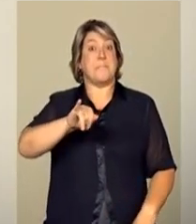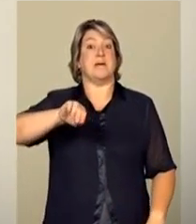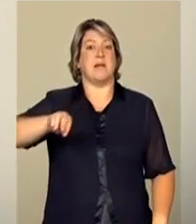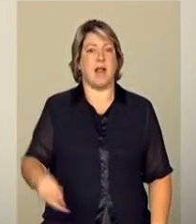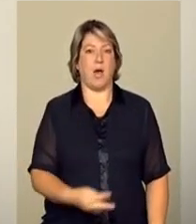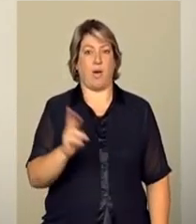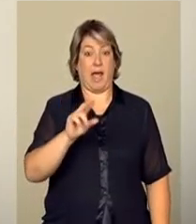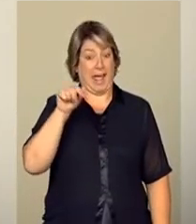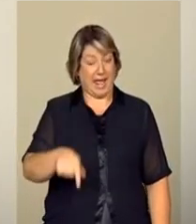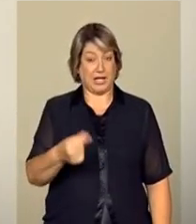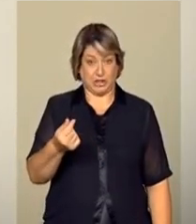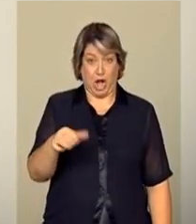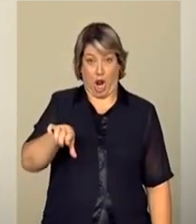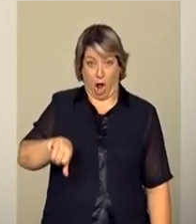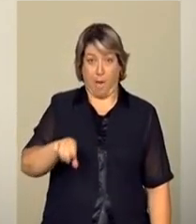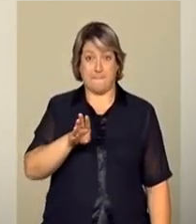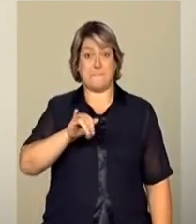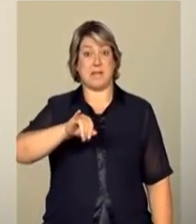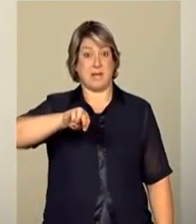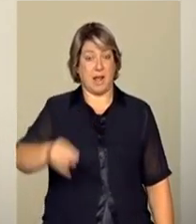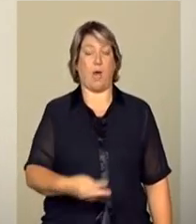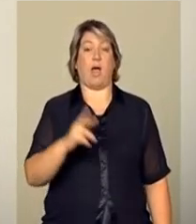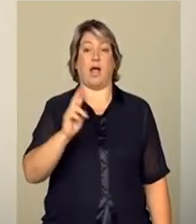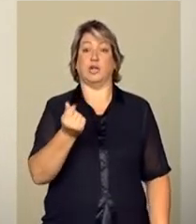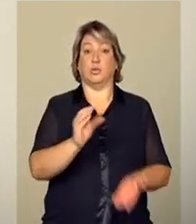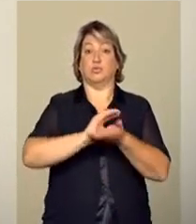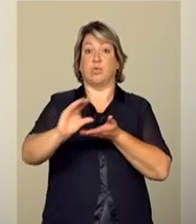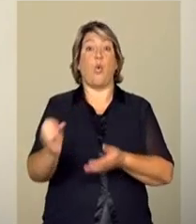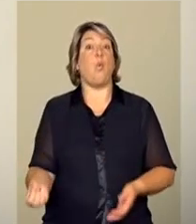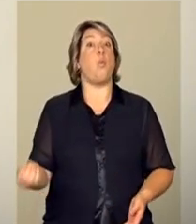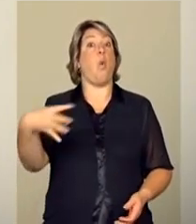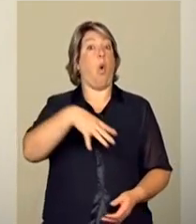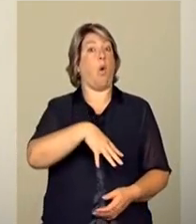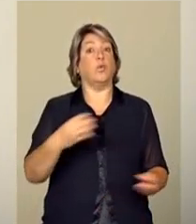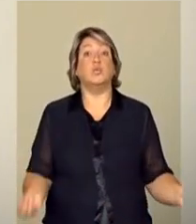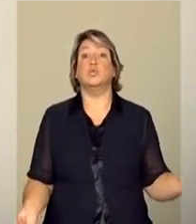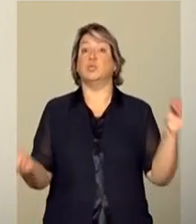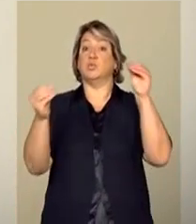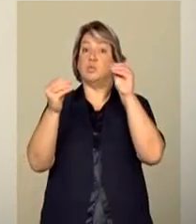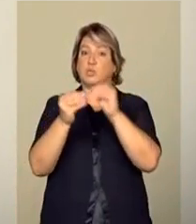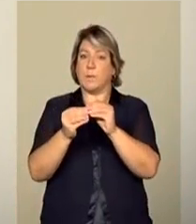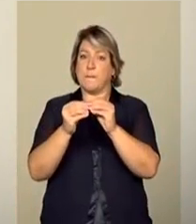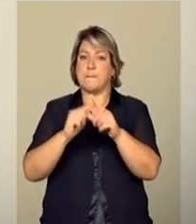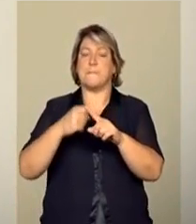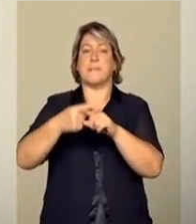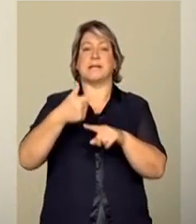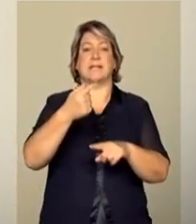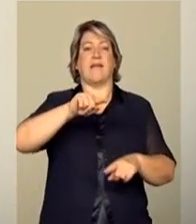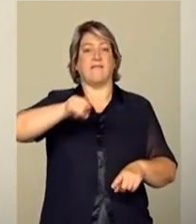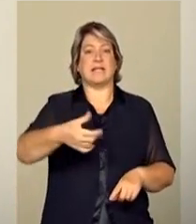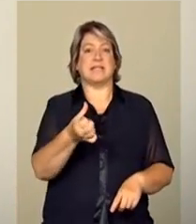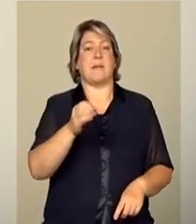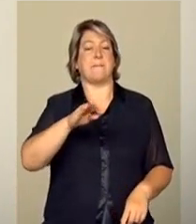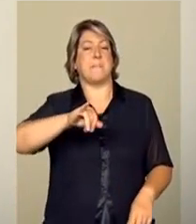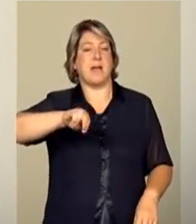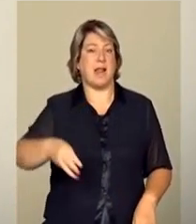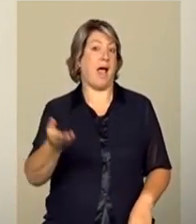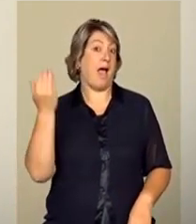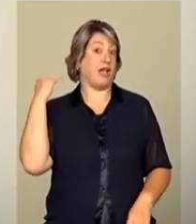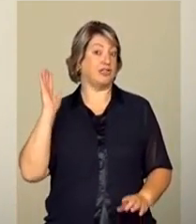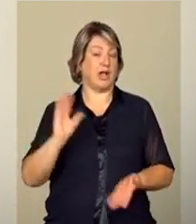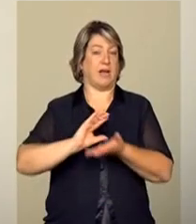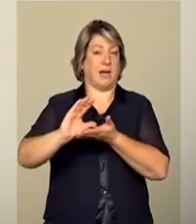esses 9 bilhões são recursos novos que se somam aos 7,6 bilhões